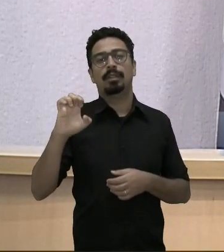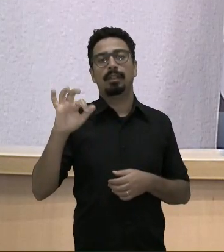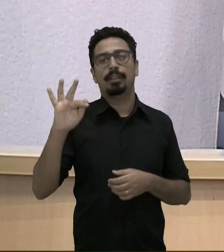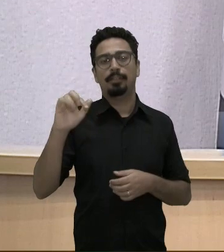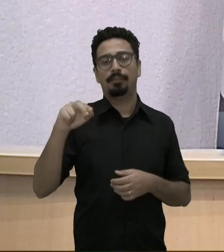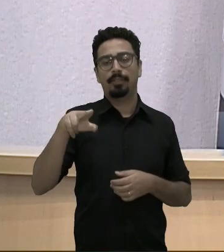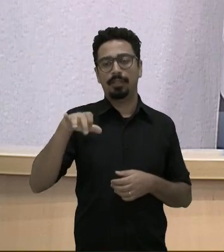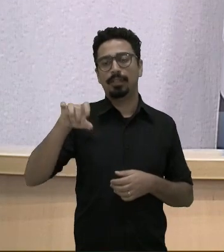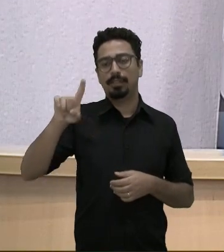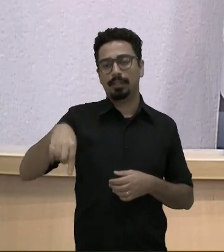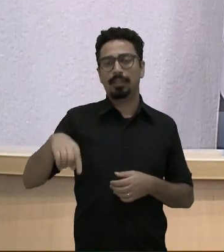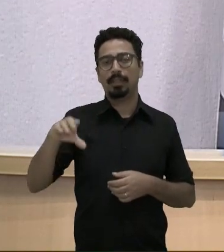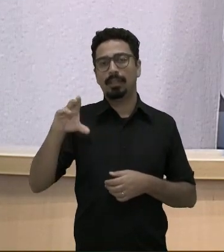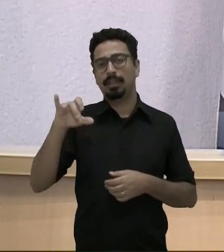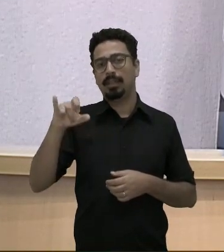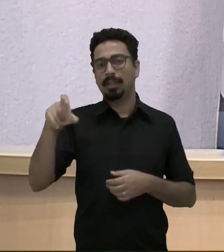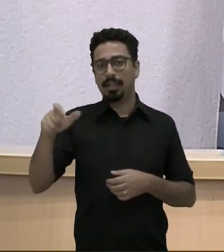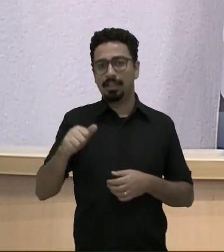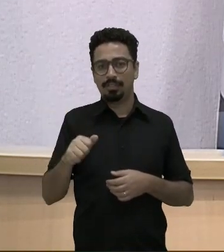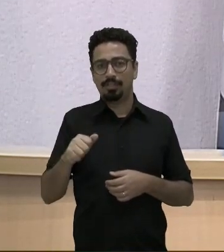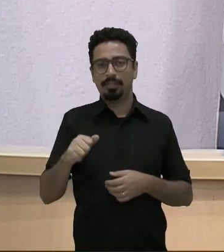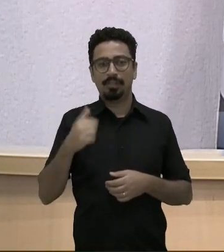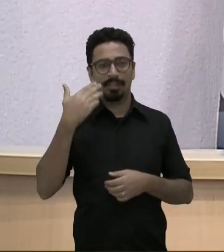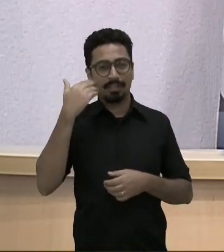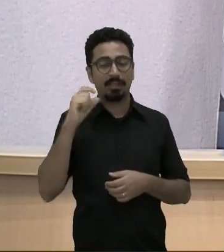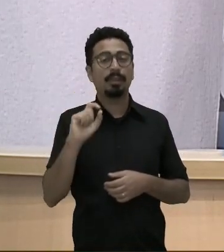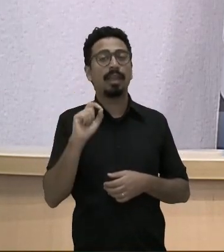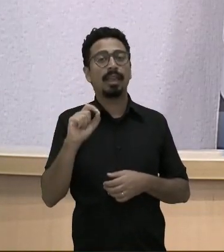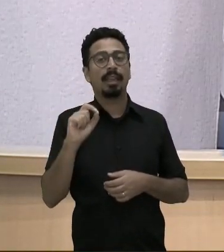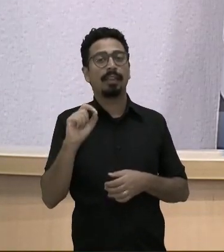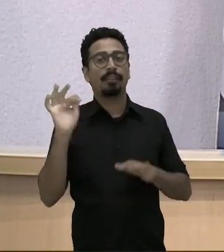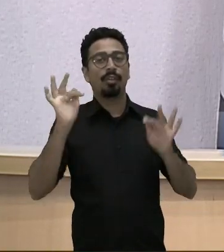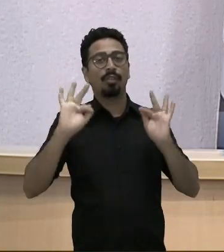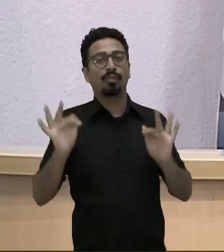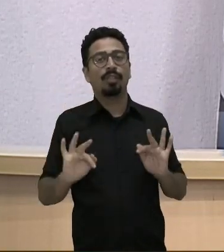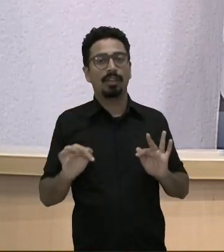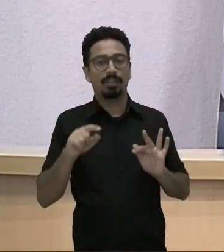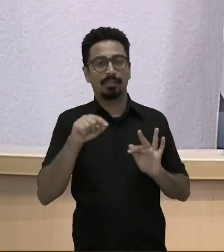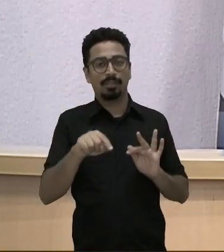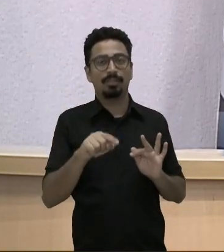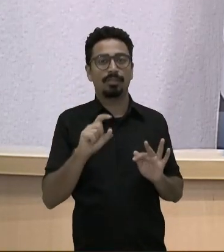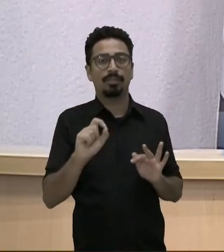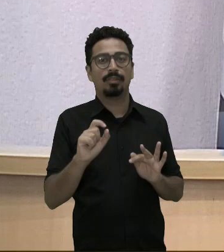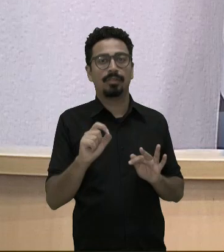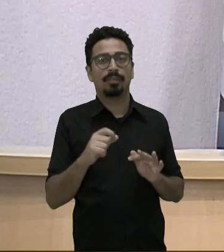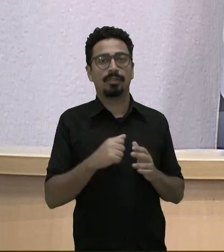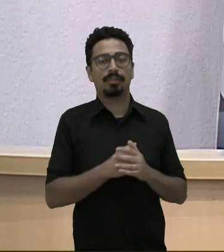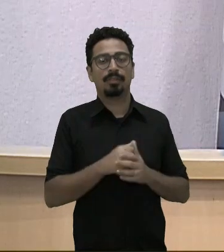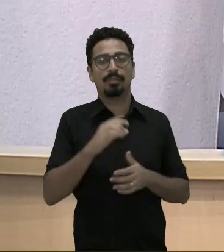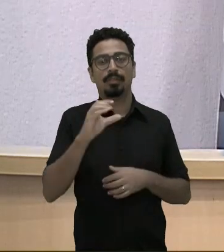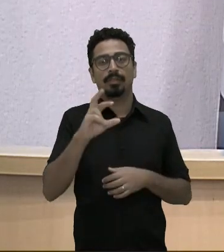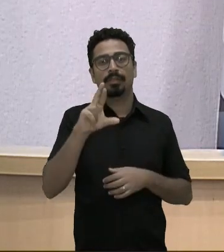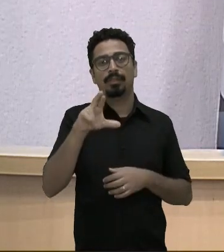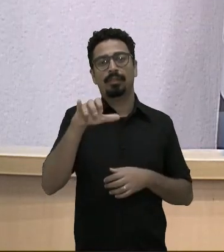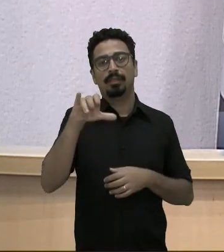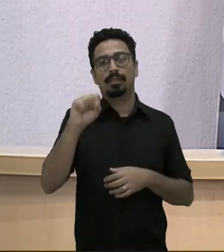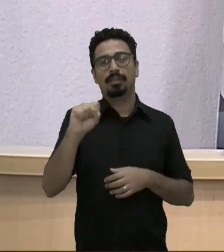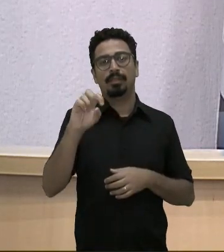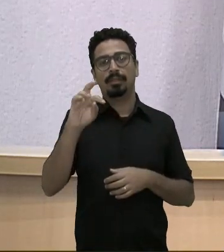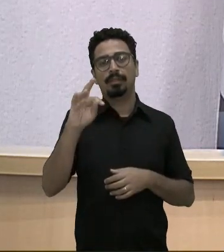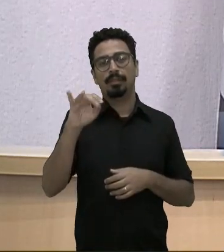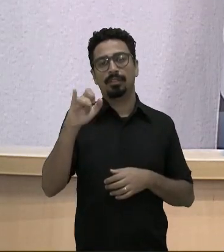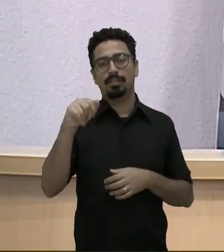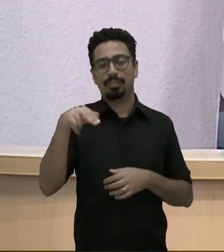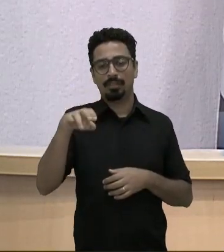entendeu? Sabe quem ficou mais contente de tudo isso aí? Foi a dona Cristiane. A dona Cristiane,